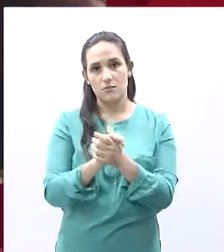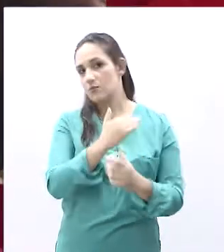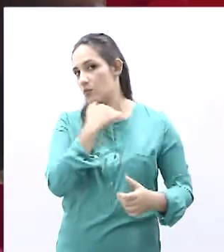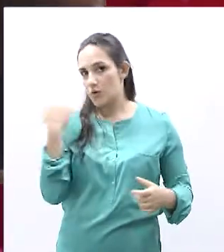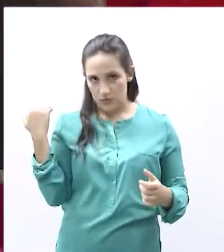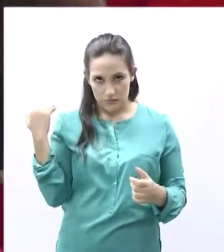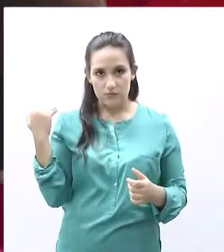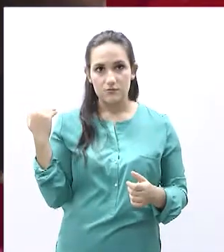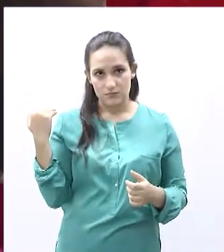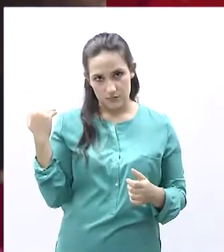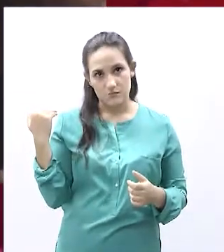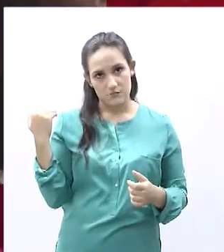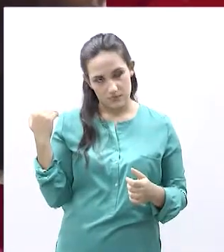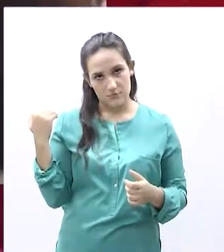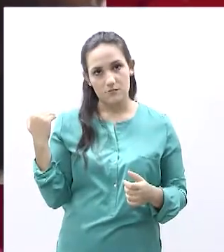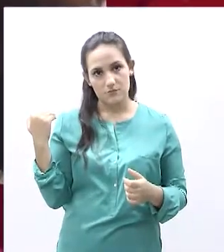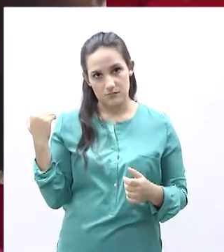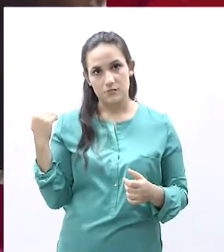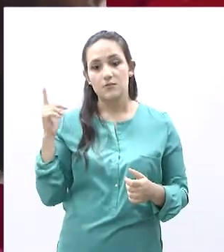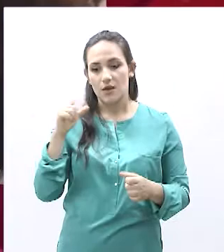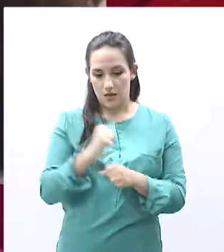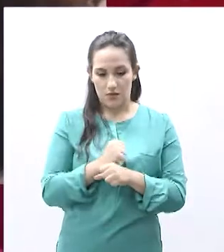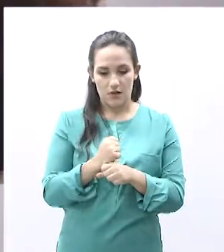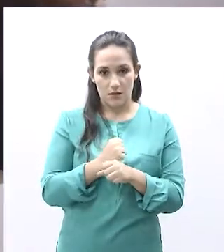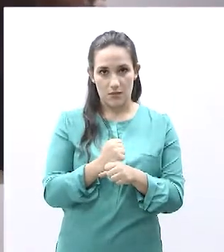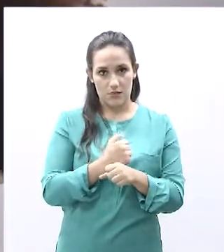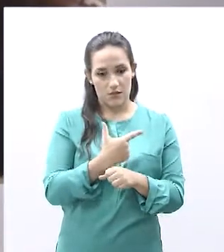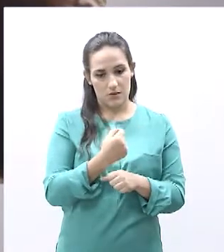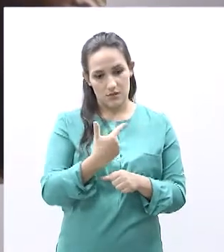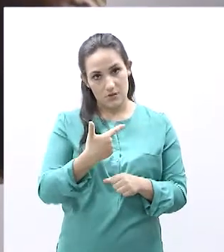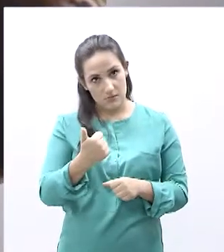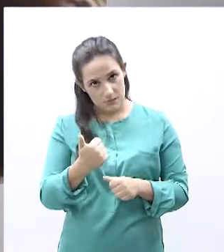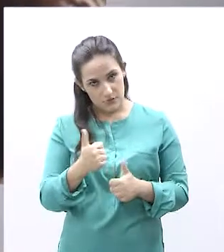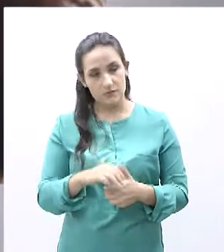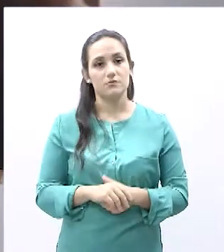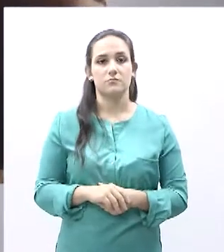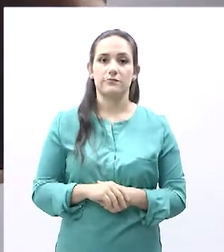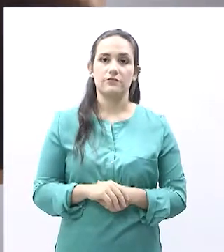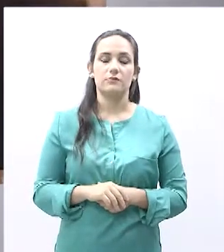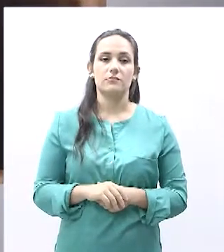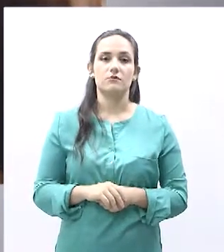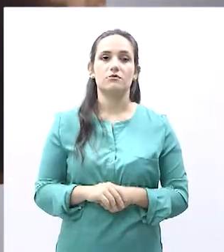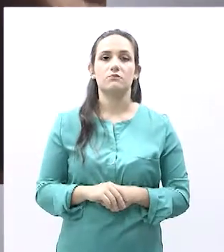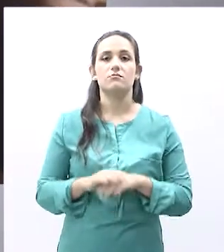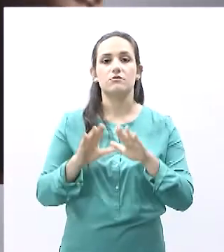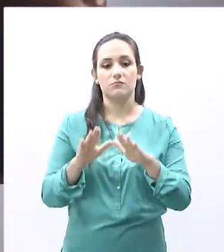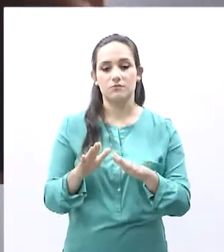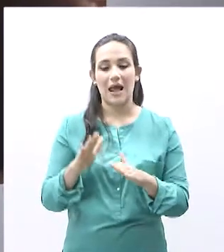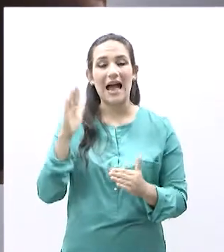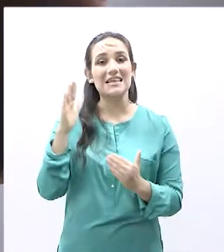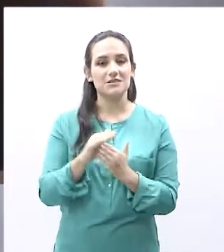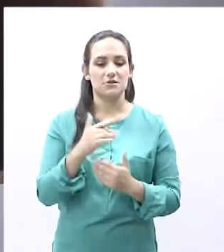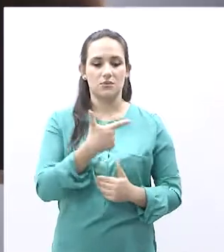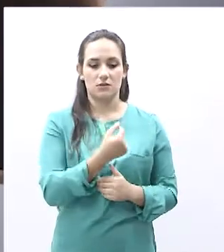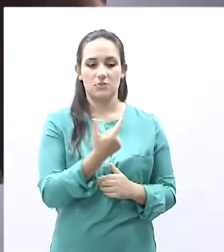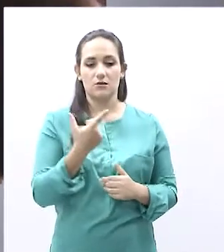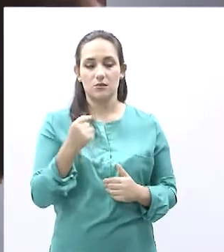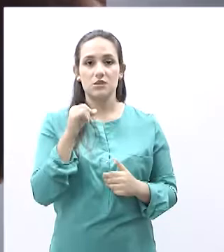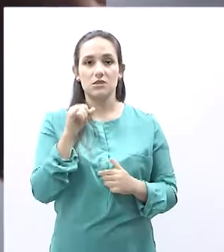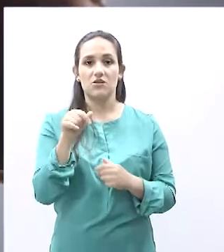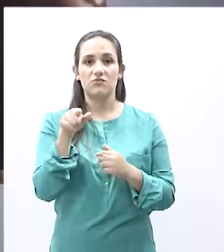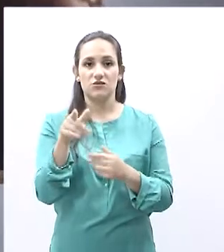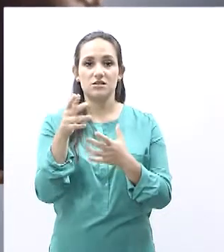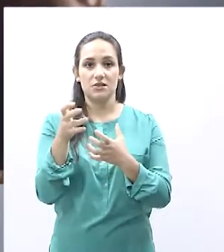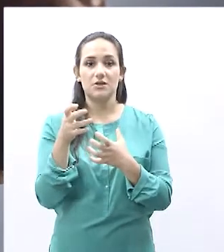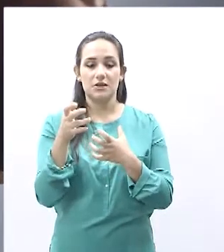E esse óbito tem que ter ocorrido no ano de 2021, tá? Até 2020, para ter uma